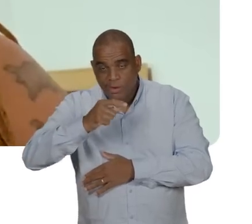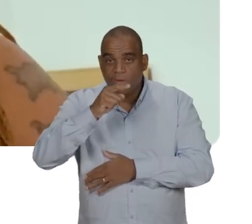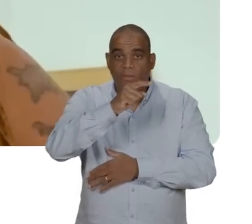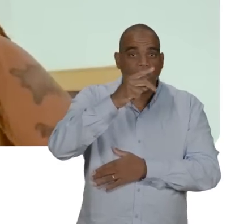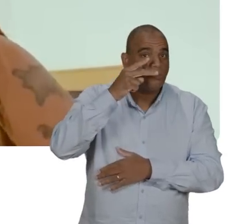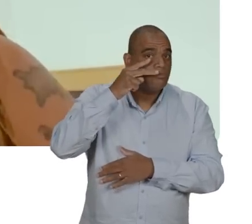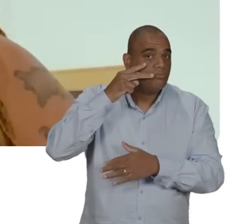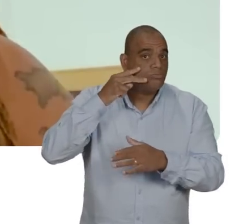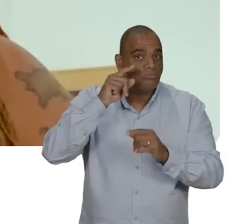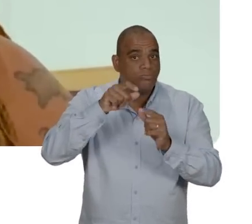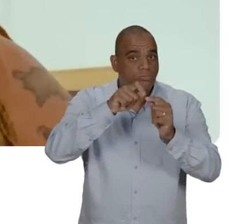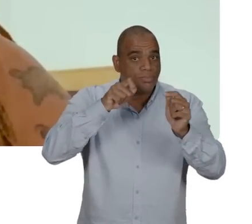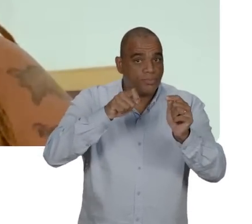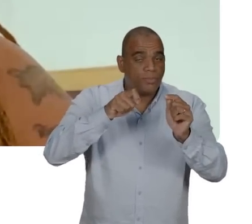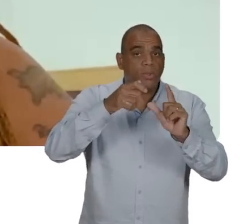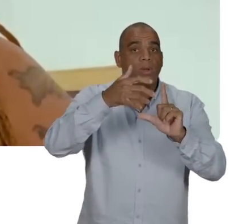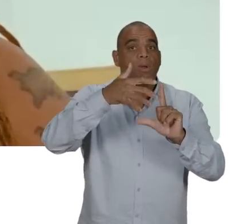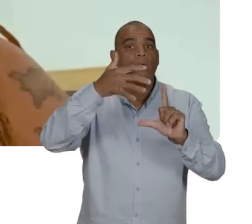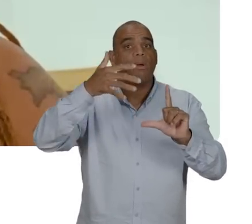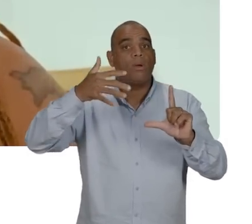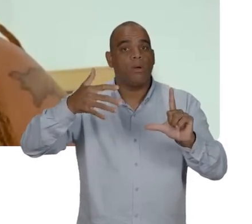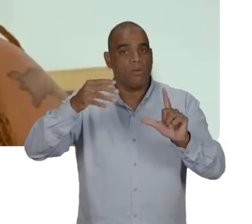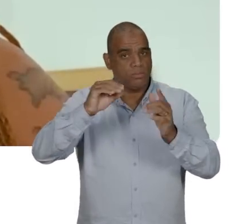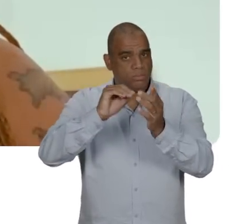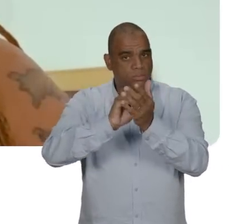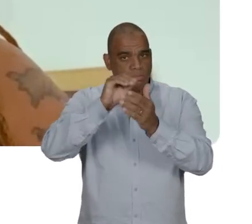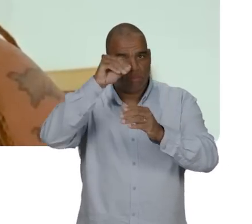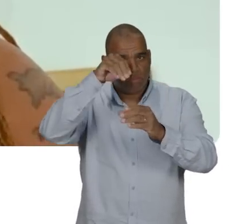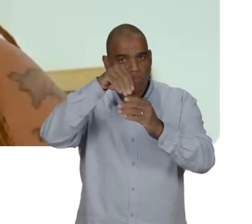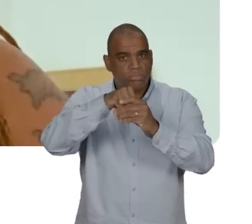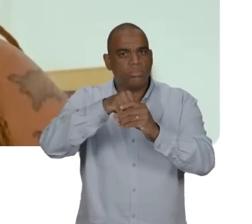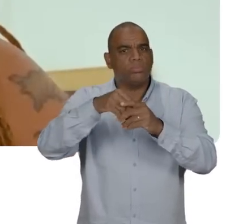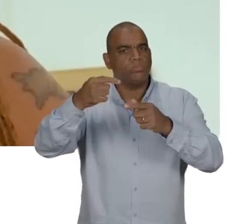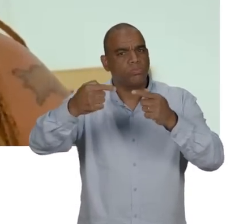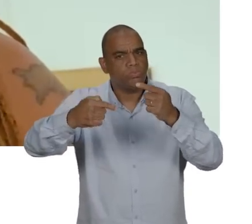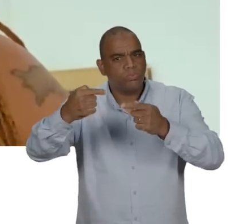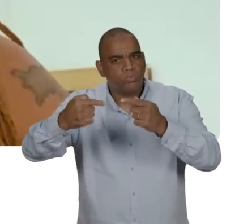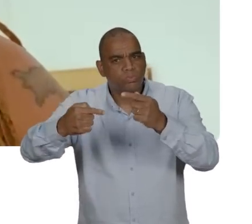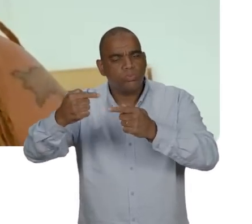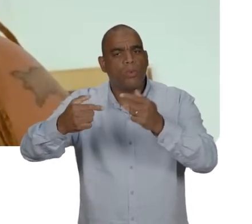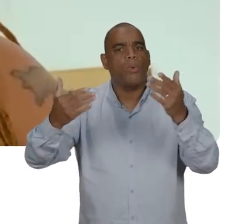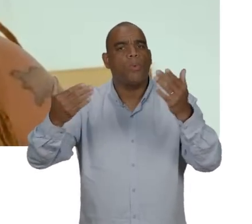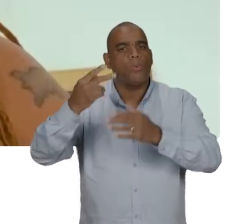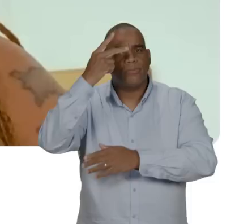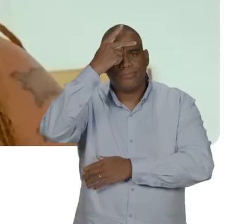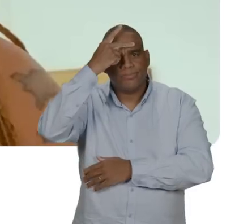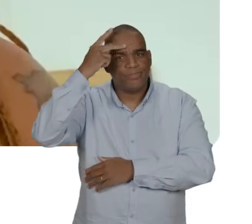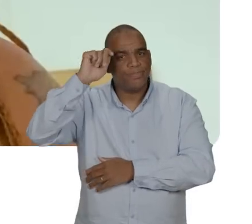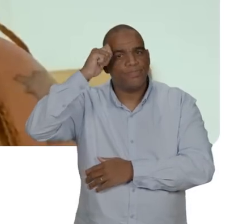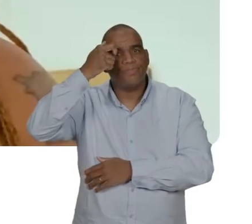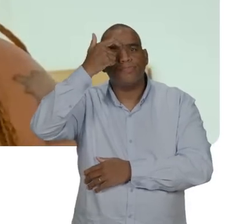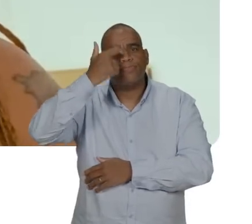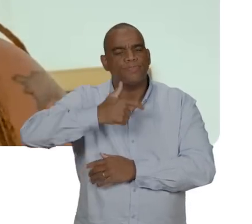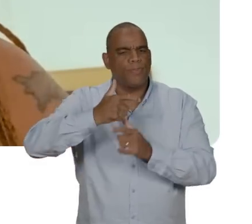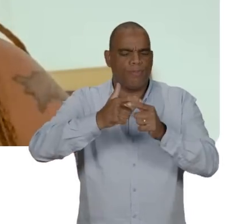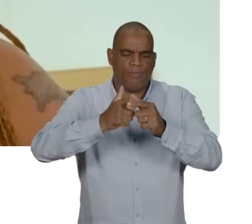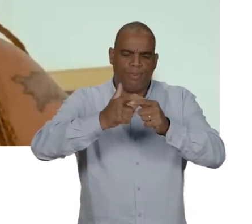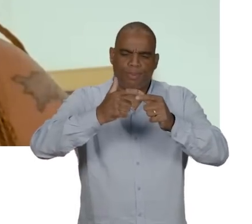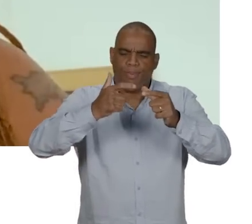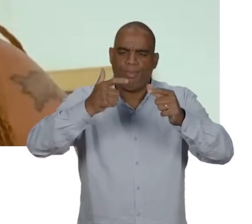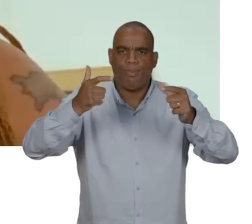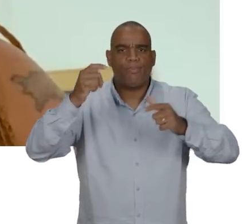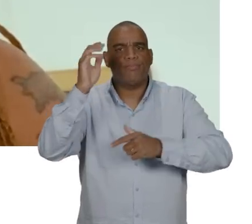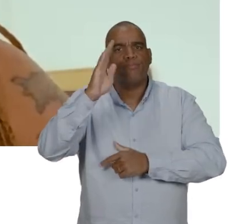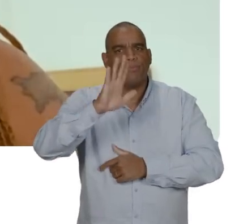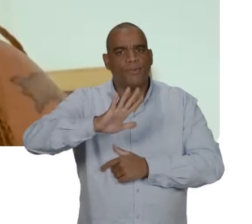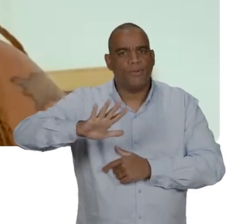negras, de pessoas indígenas e de pessoas LGBT nos espaços de poder e decisão. Hoje, apesar das pessoas negras, por exemplo, serem a